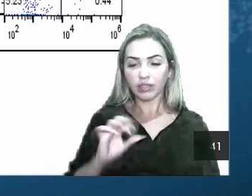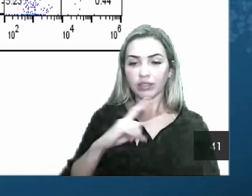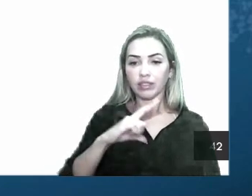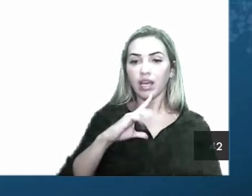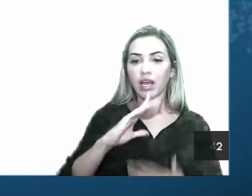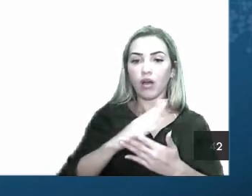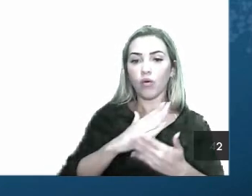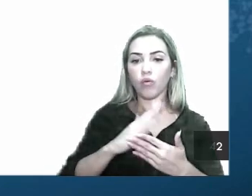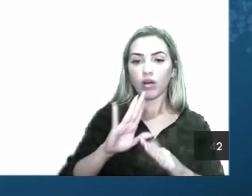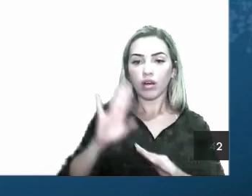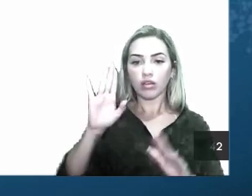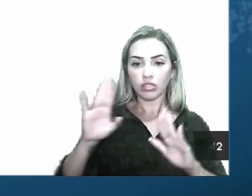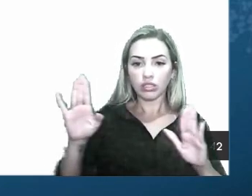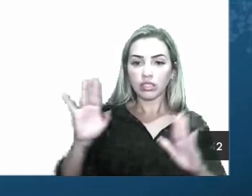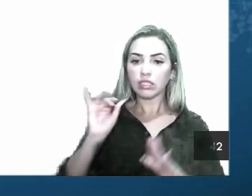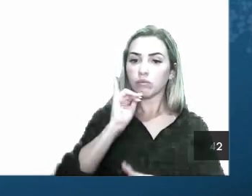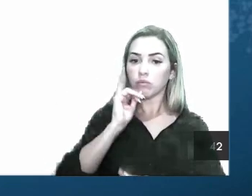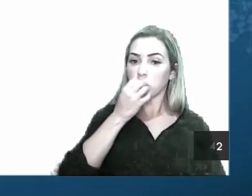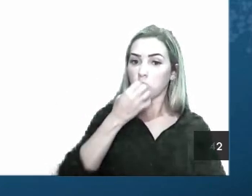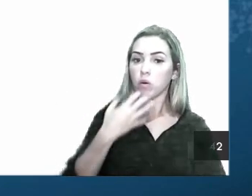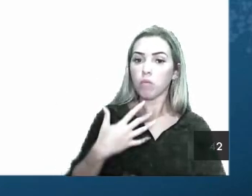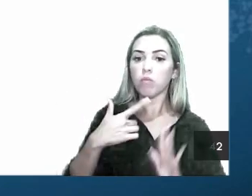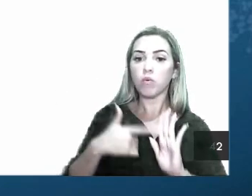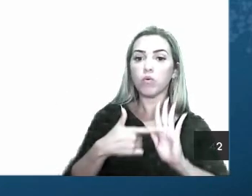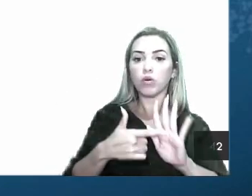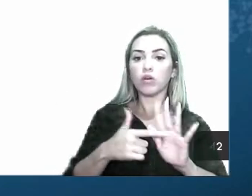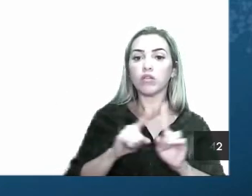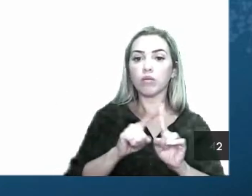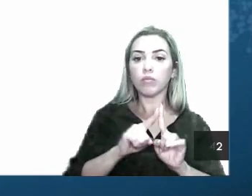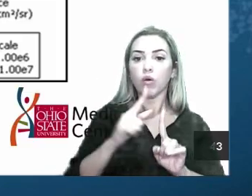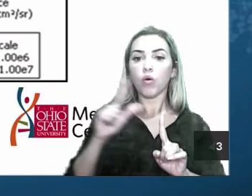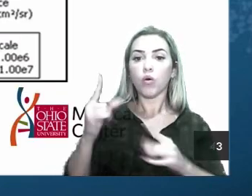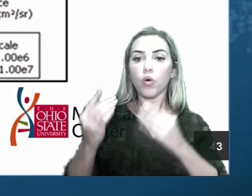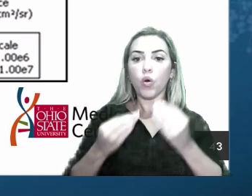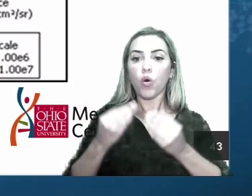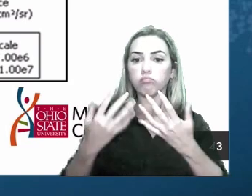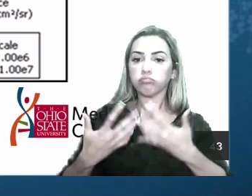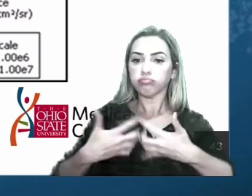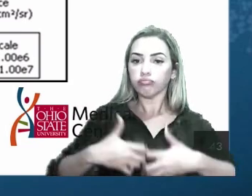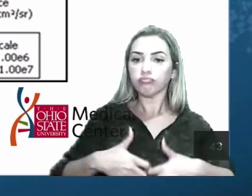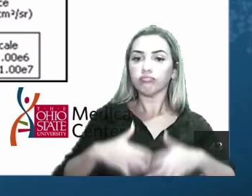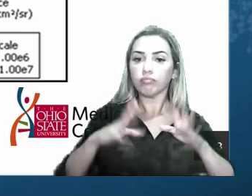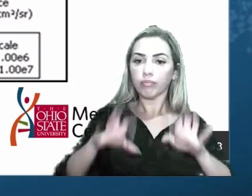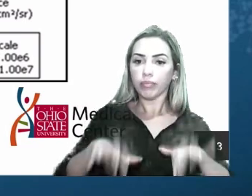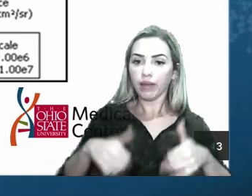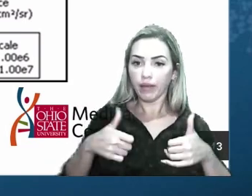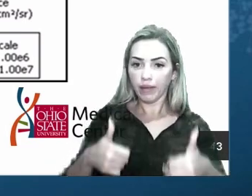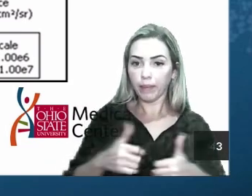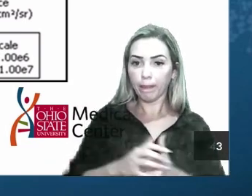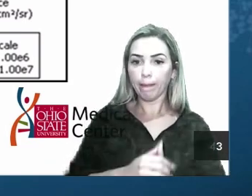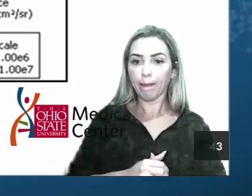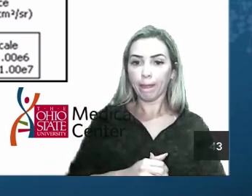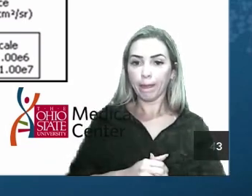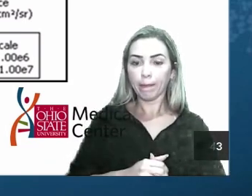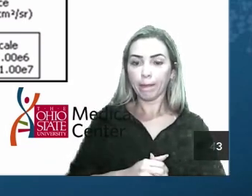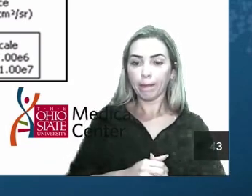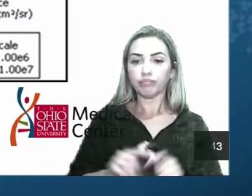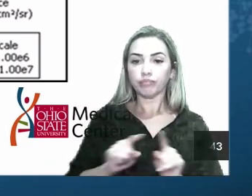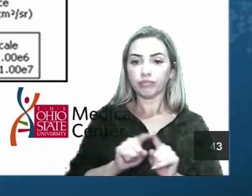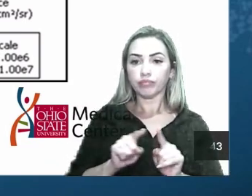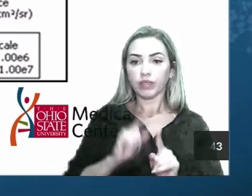alguns candidatos muito bons, mostrando boa transdução, eficiência e justamente a morte